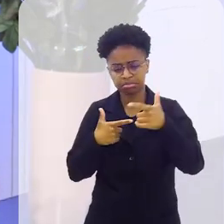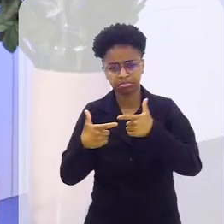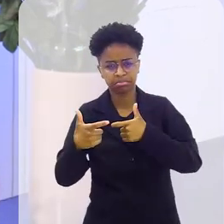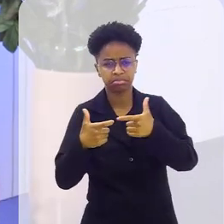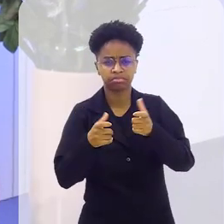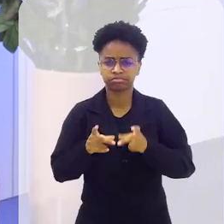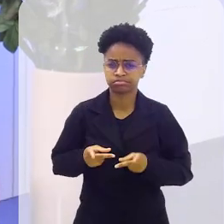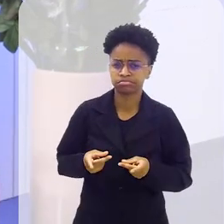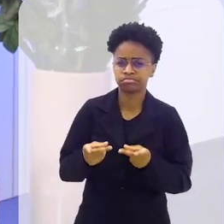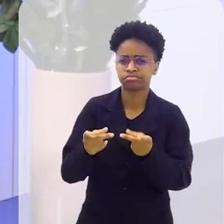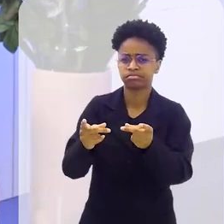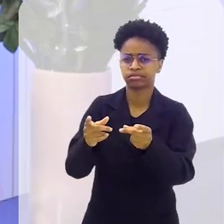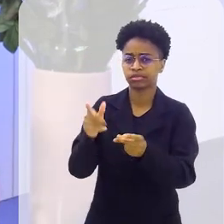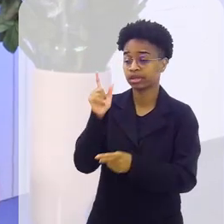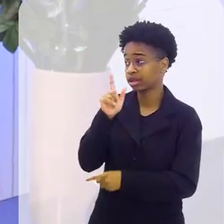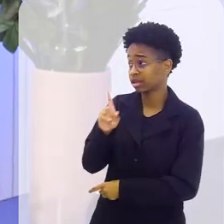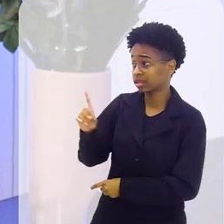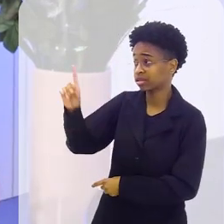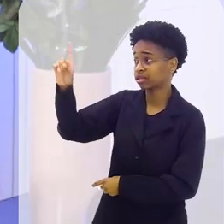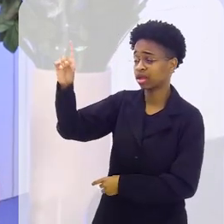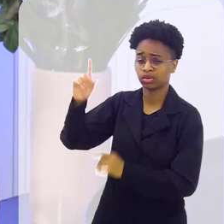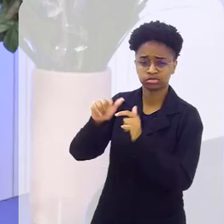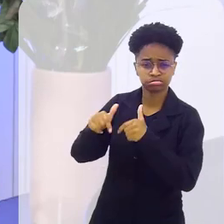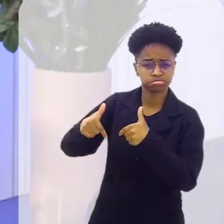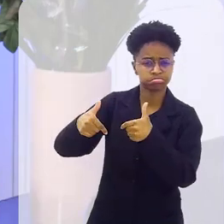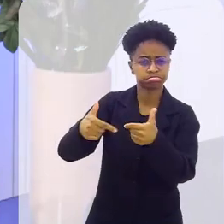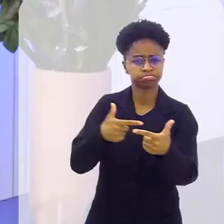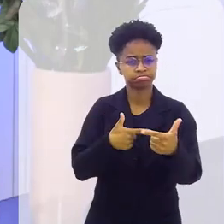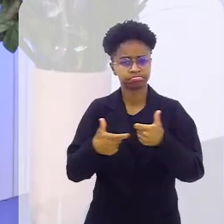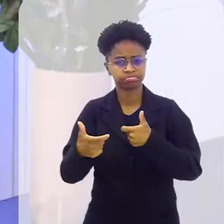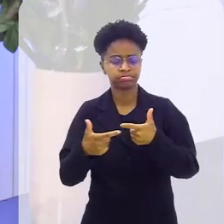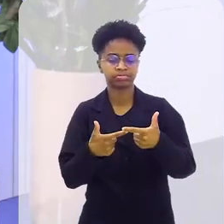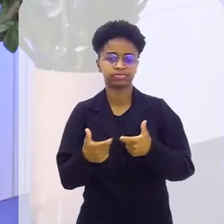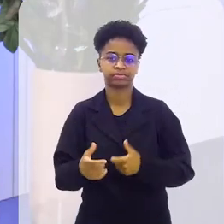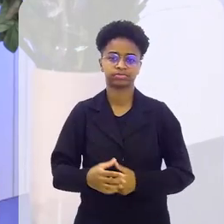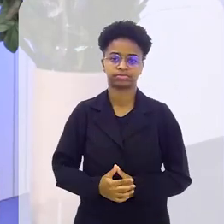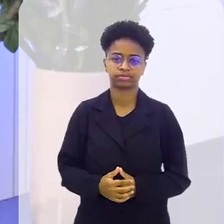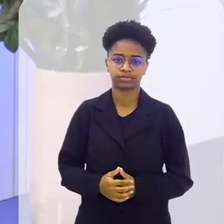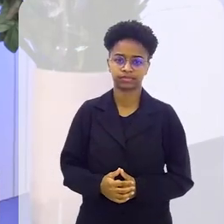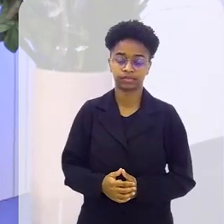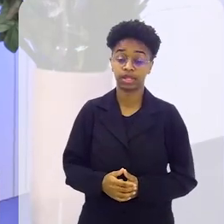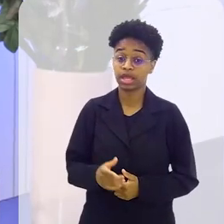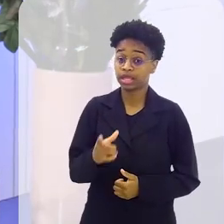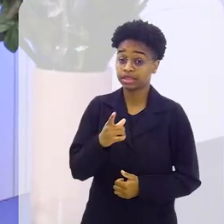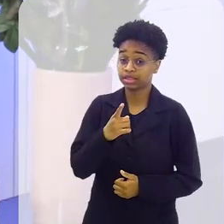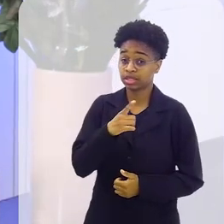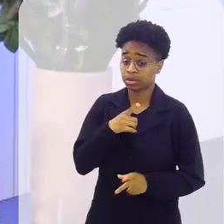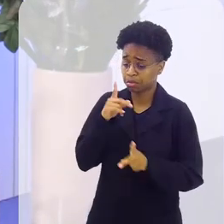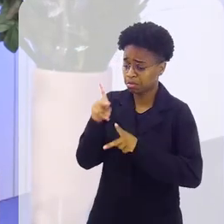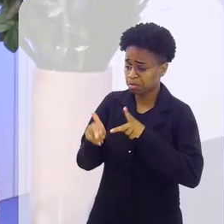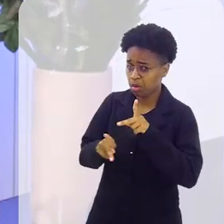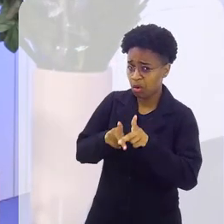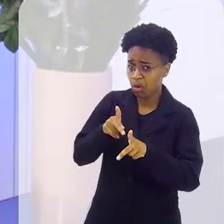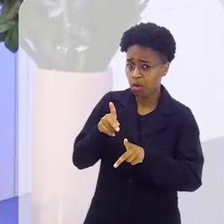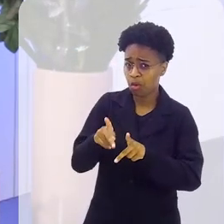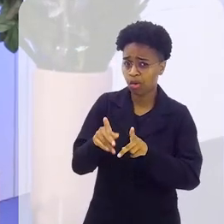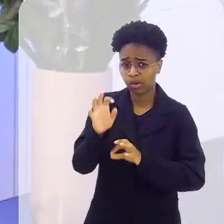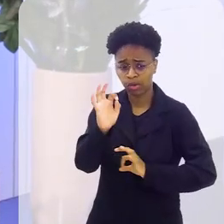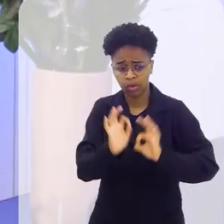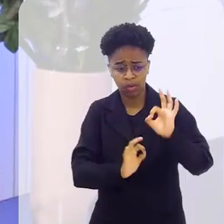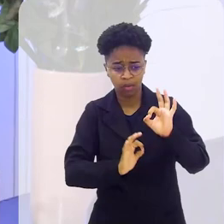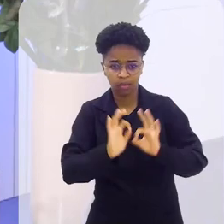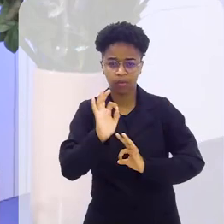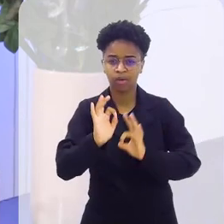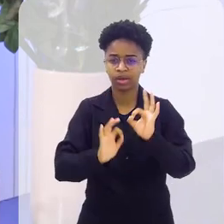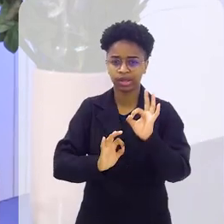nas batalhas para sempre, Ele é tremendo nas guerras. Temos um povo que está